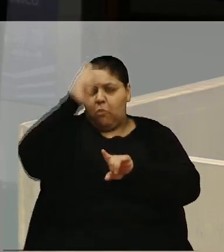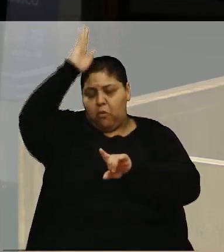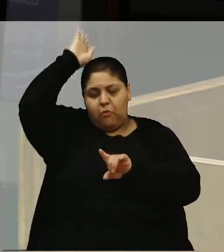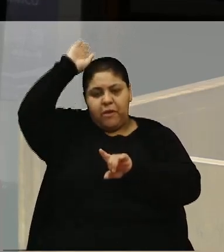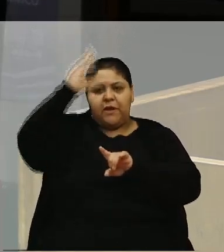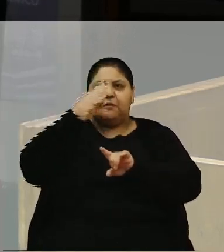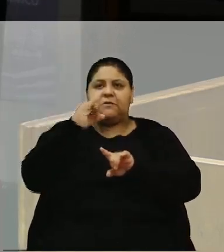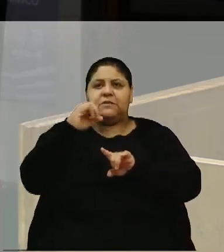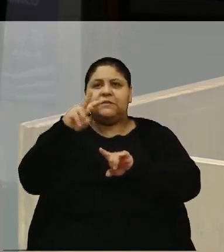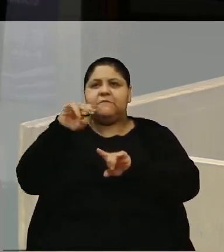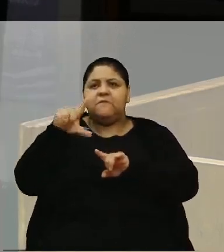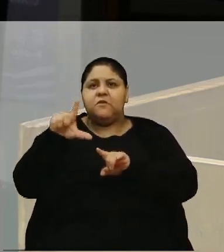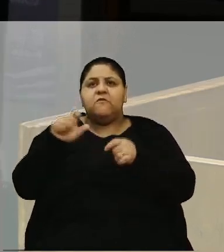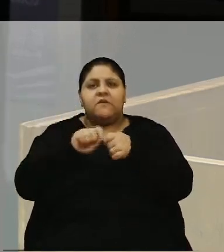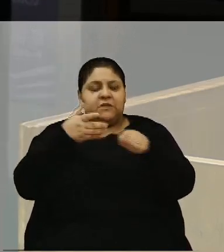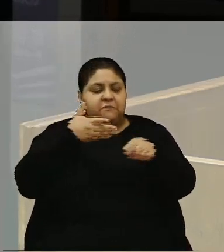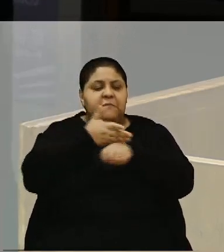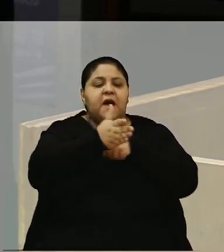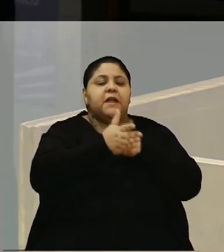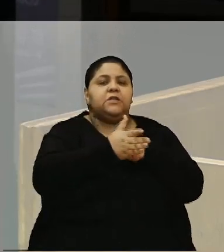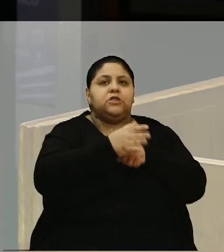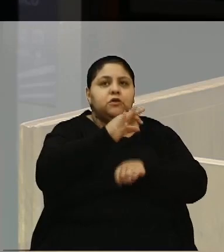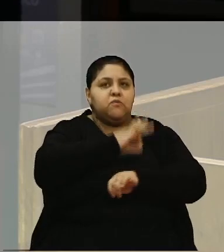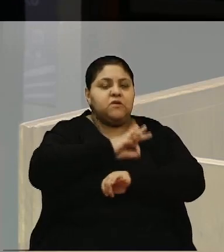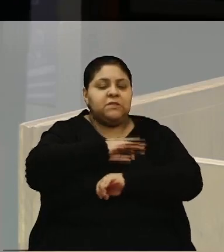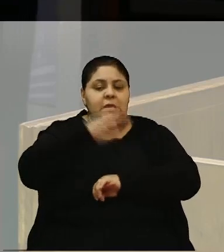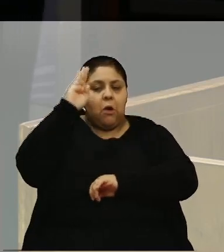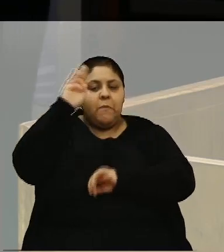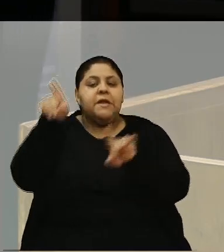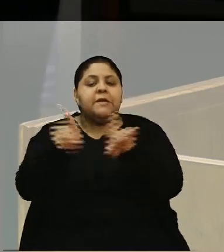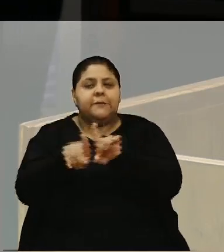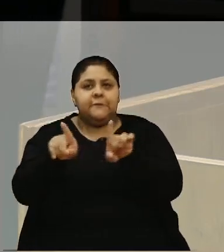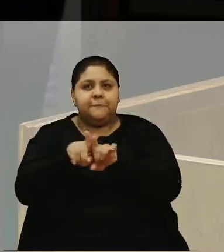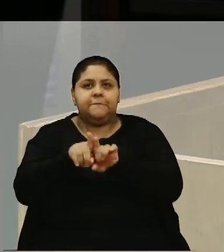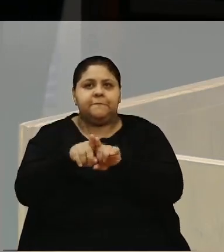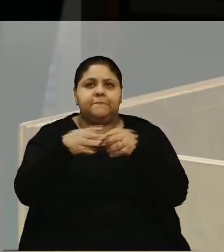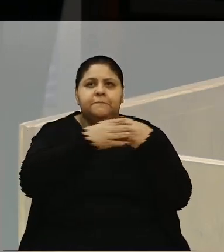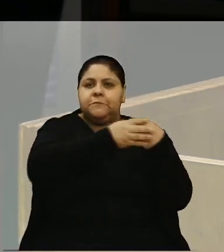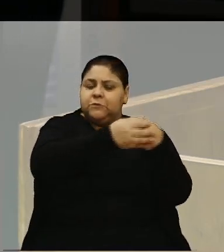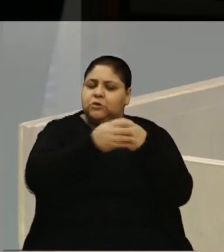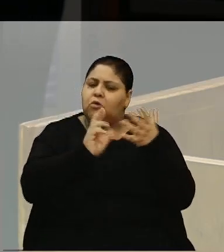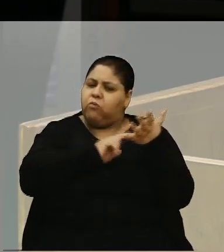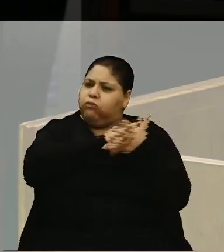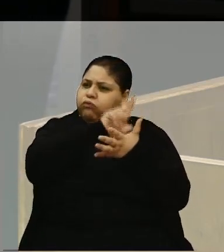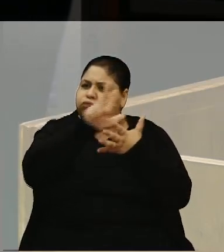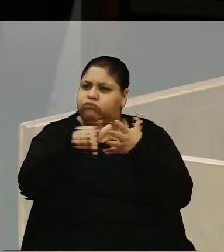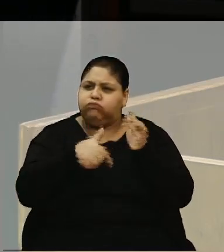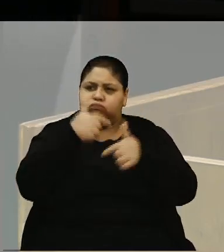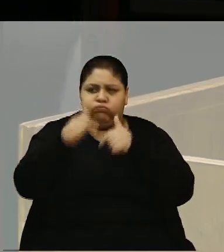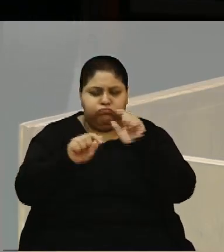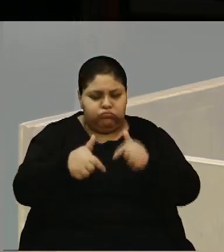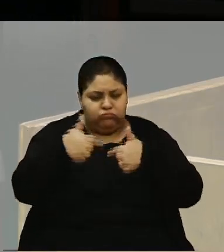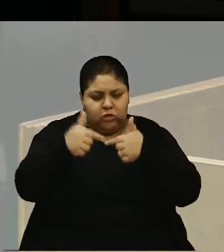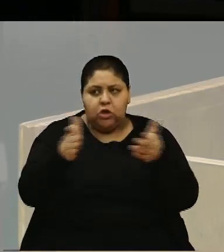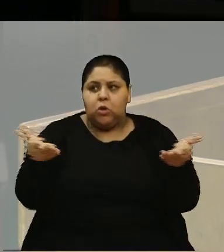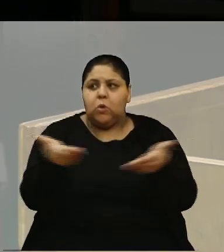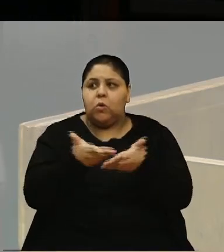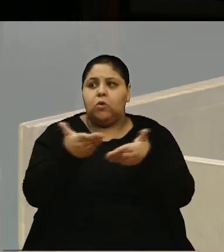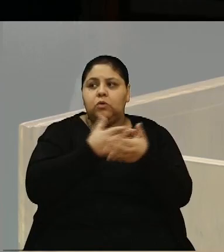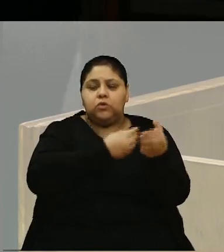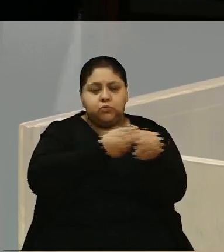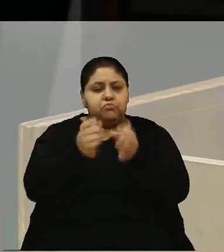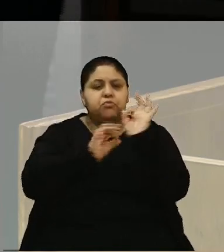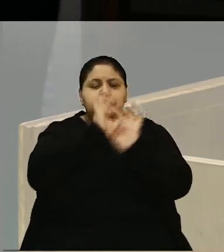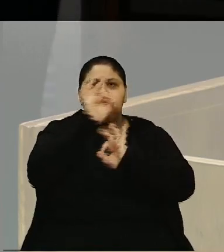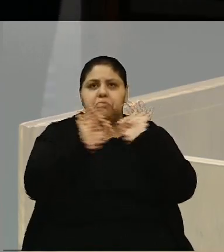parte do nosso grupo, a gente tem alguns policiais militares que fazem parte do nosso grupo, um grupo multitarefa, multidisciplinar, e que hoje ele está muito bem